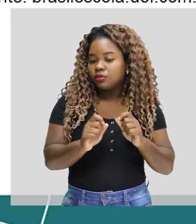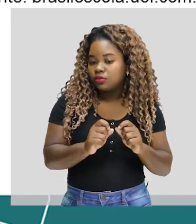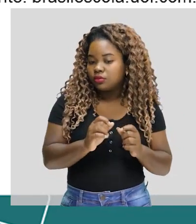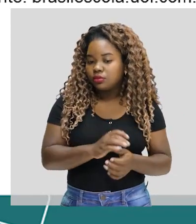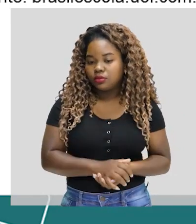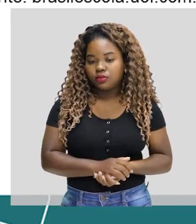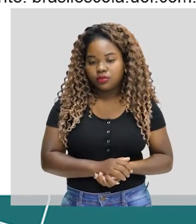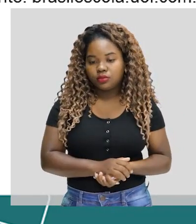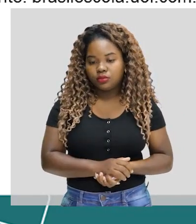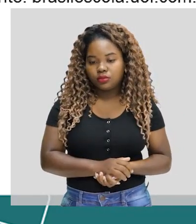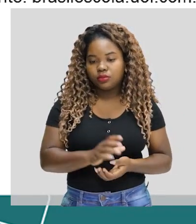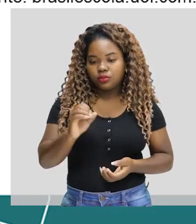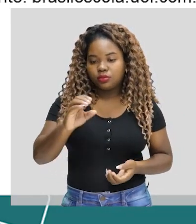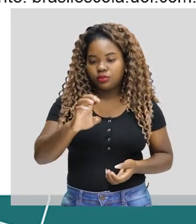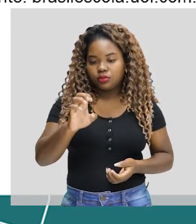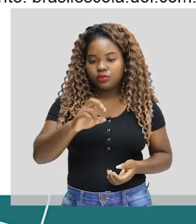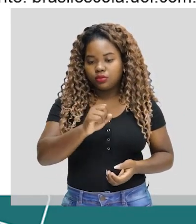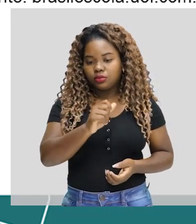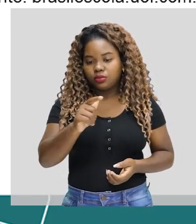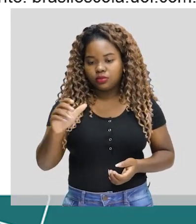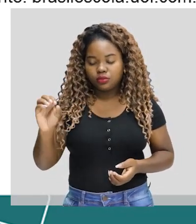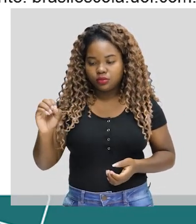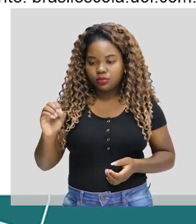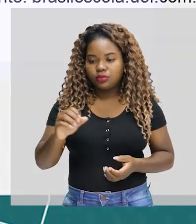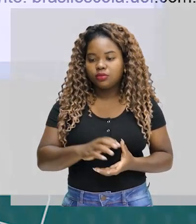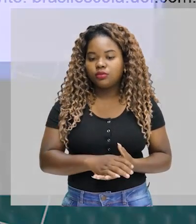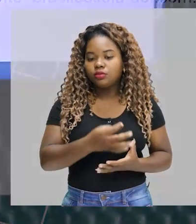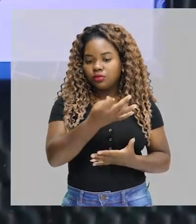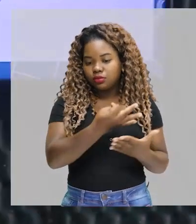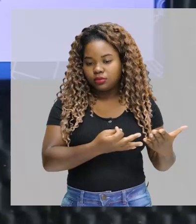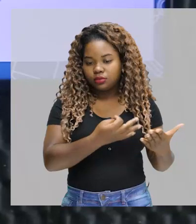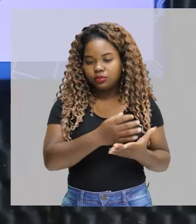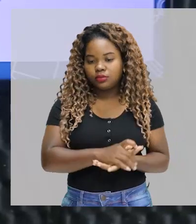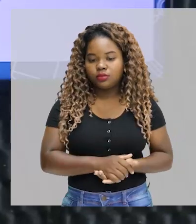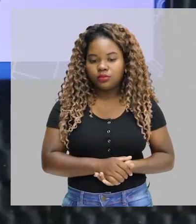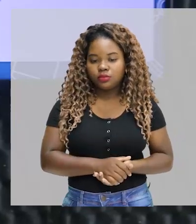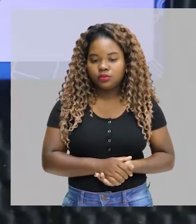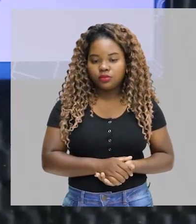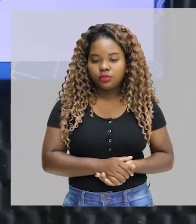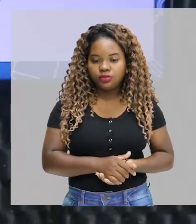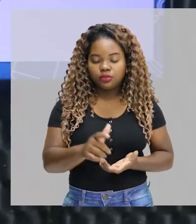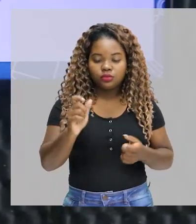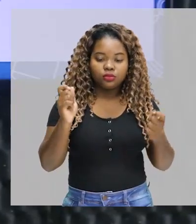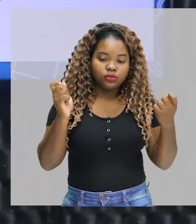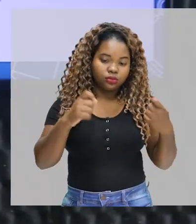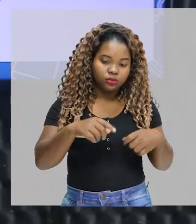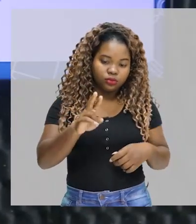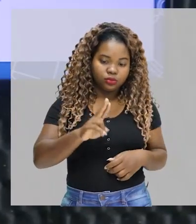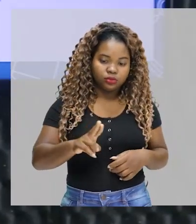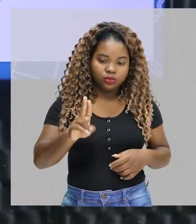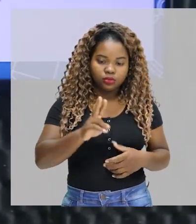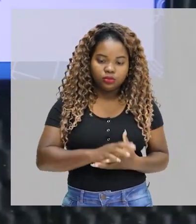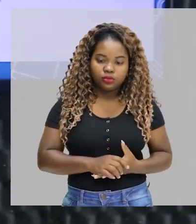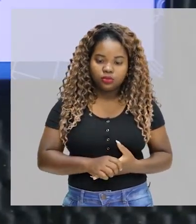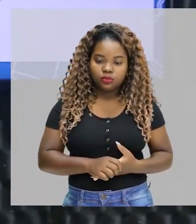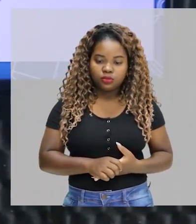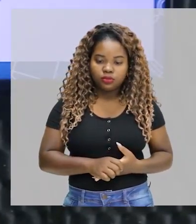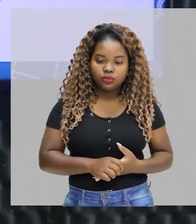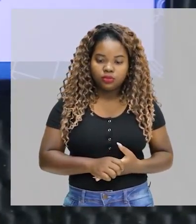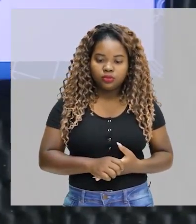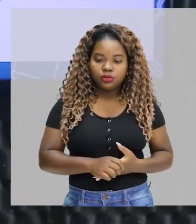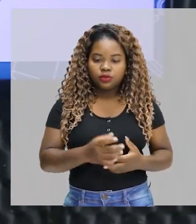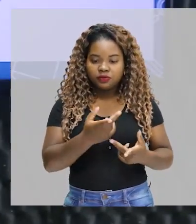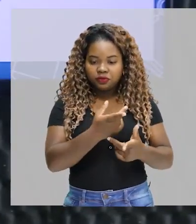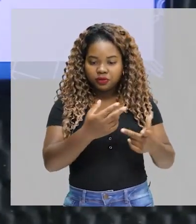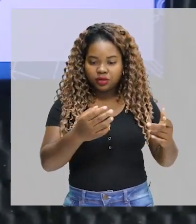analisa a coesão textual. O que é a coesão textual? É quando você utiliza elementos linguísticos para